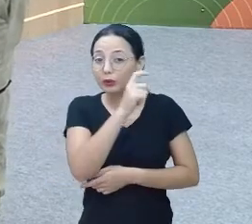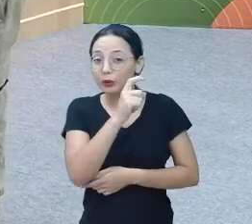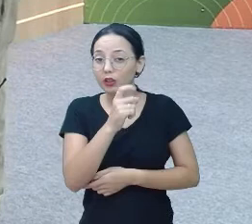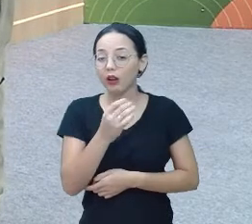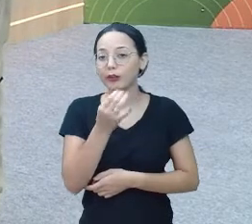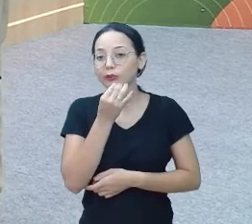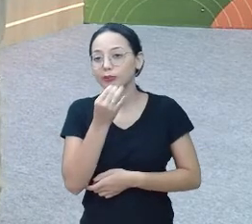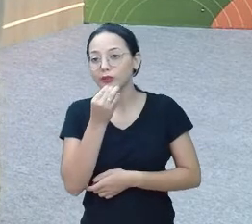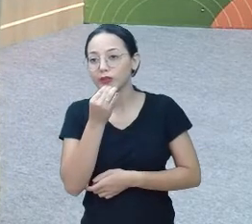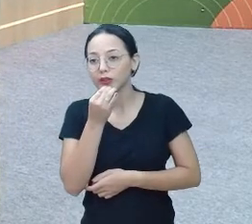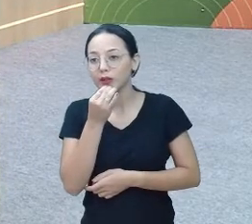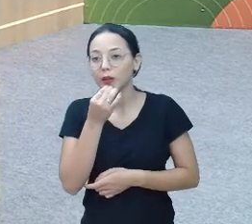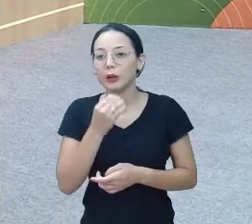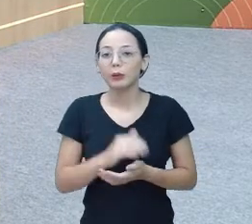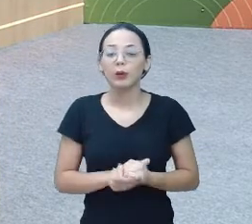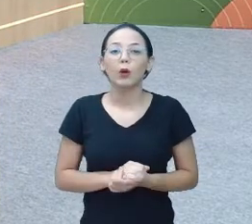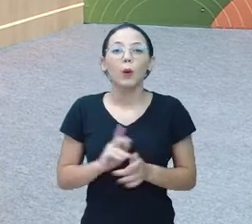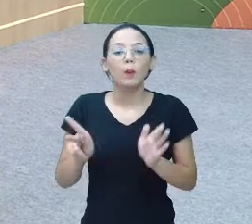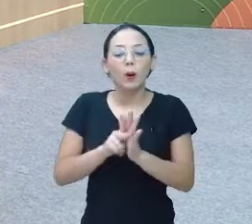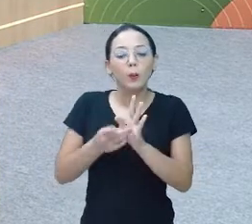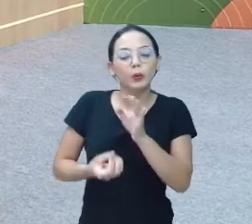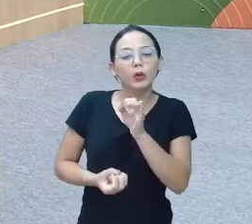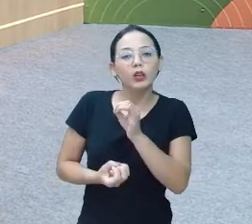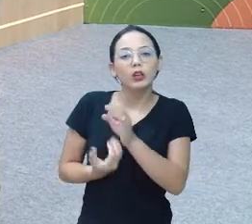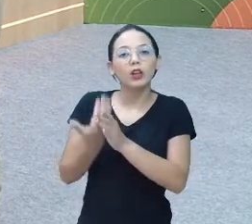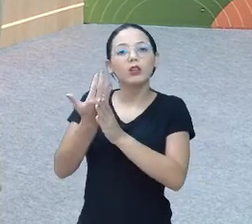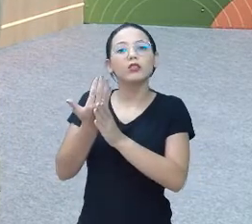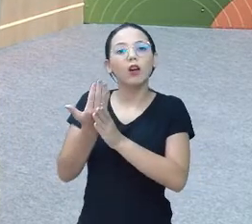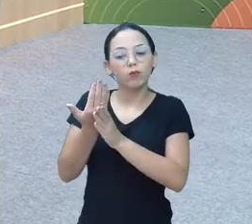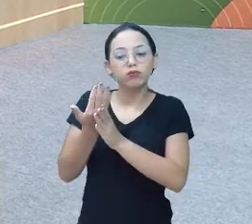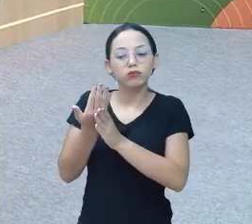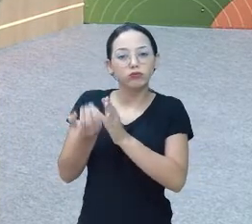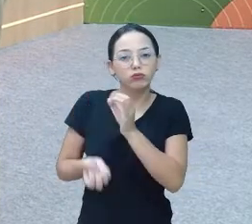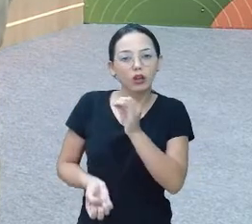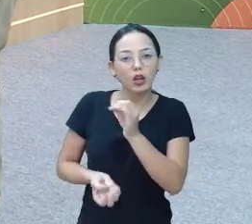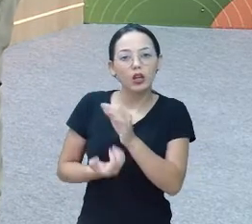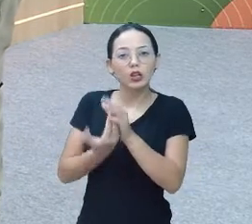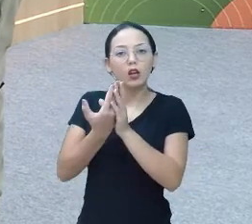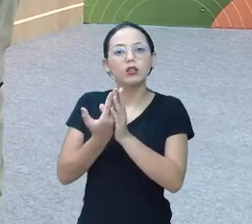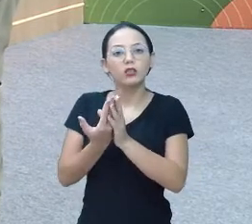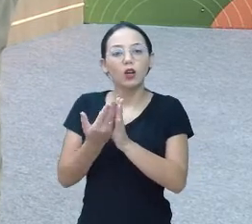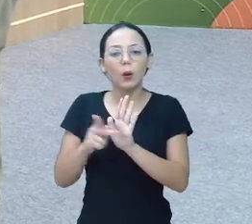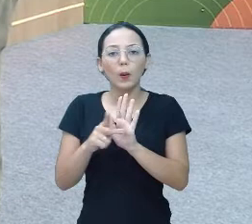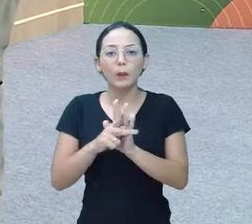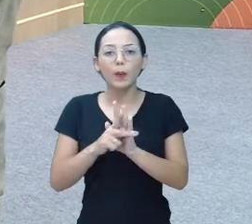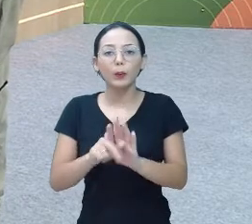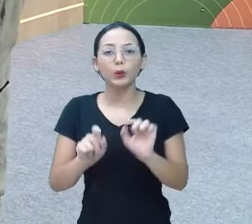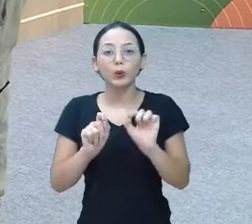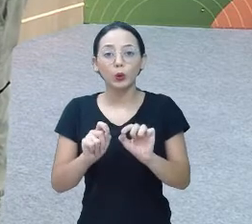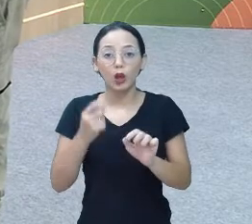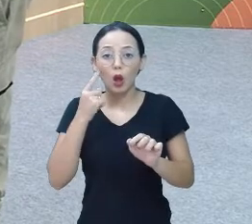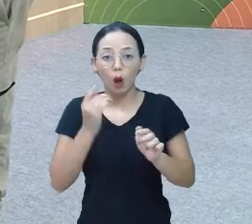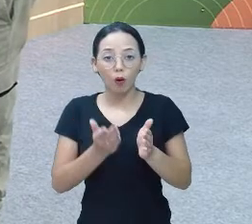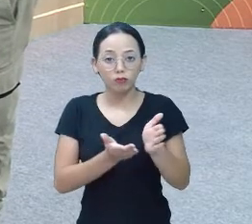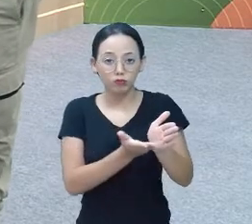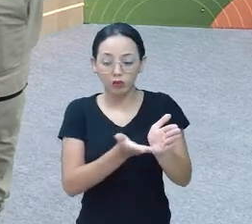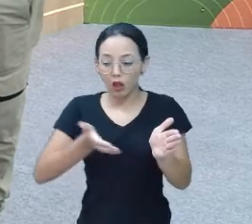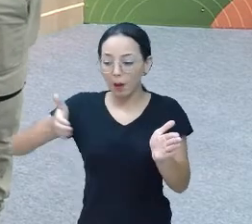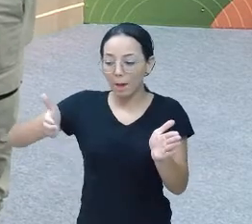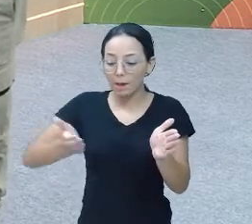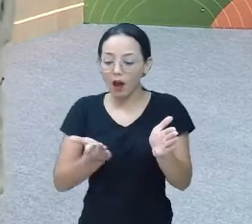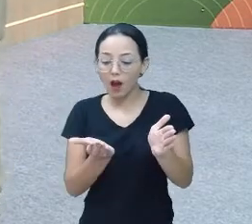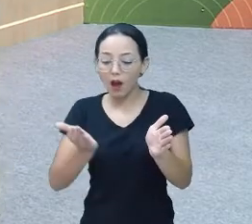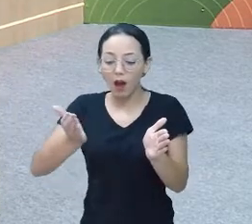exemplo, a fundação, né, a formação, a constituição de portos naturais